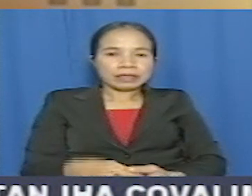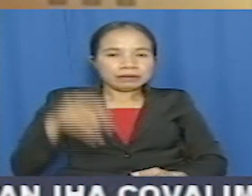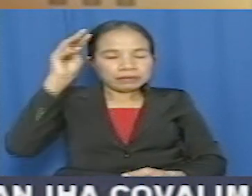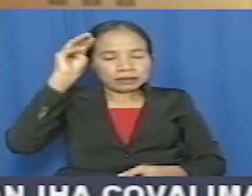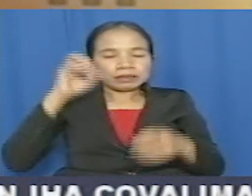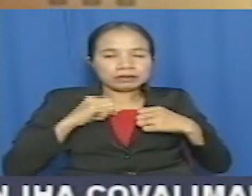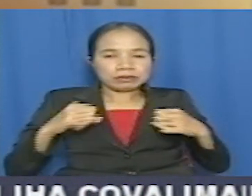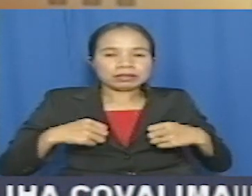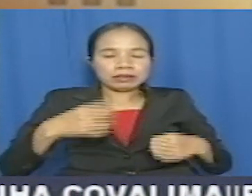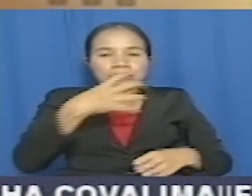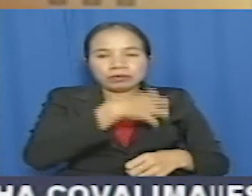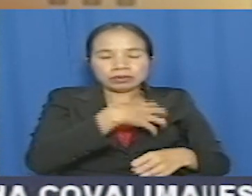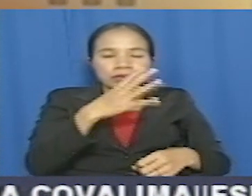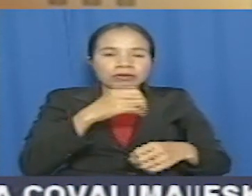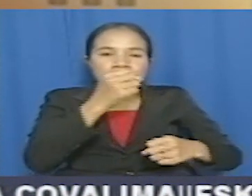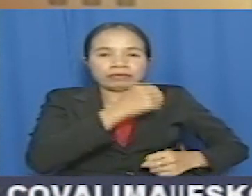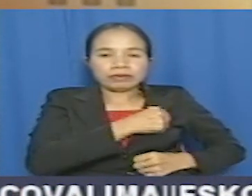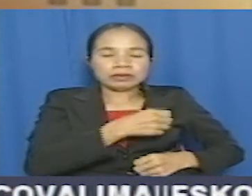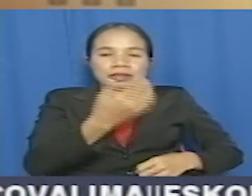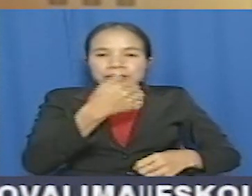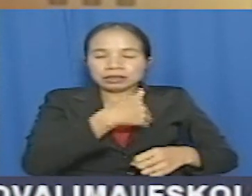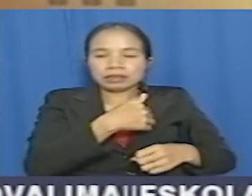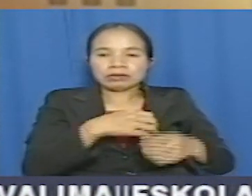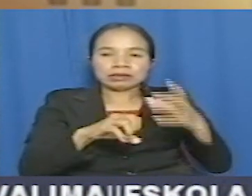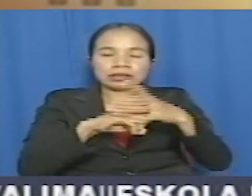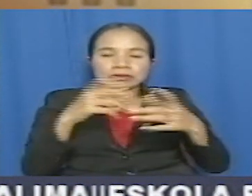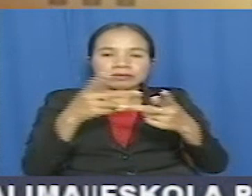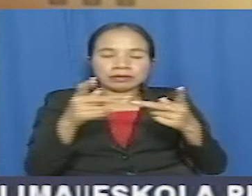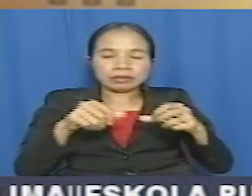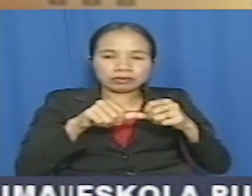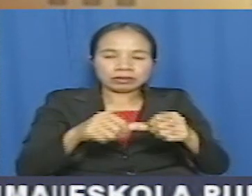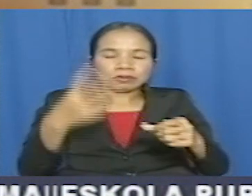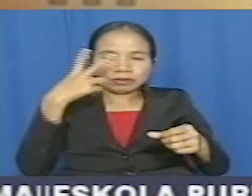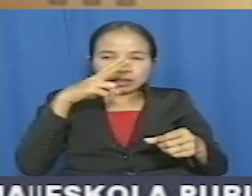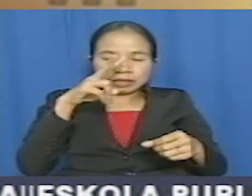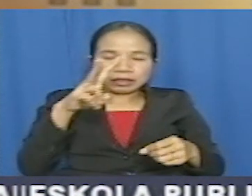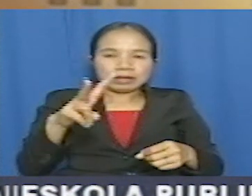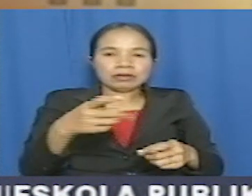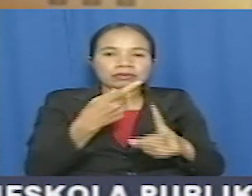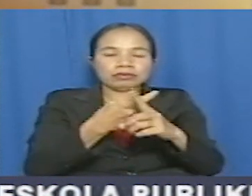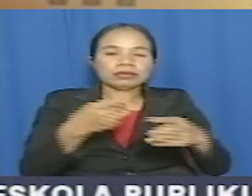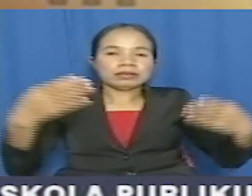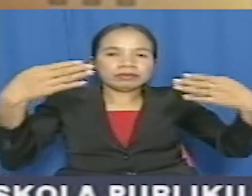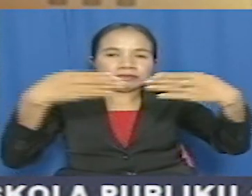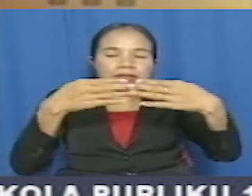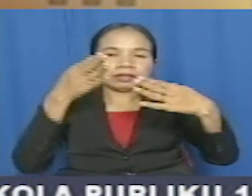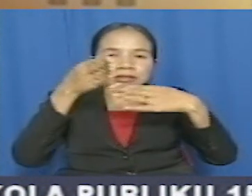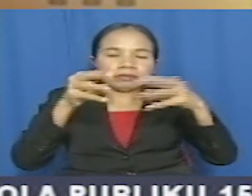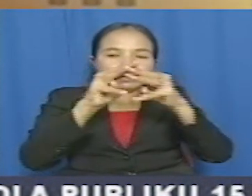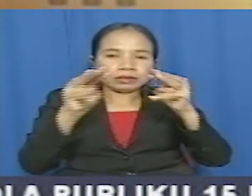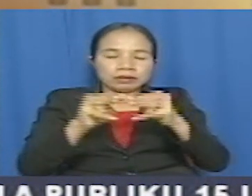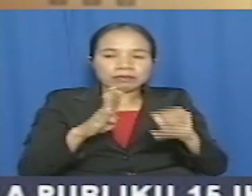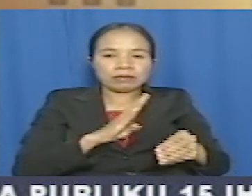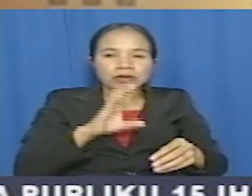Ministério da Saúde, Polícia, nomos Forças Armadas, se retira nomos continua halo pasta revista, o si ponto entrada município